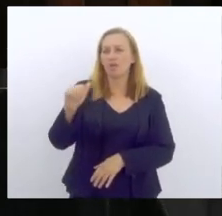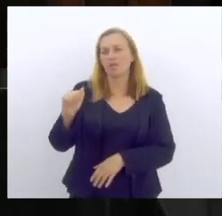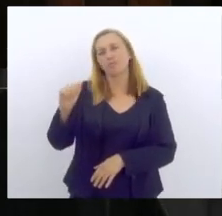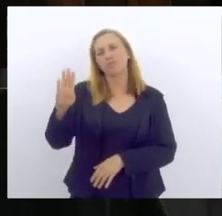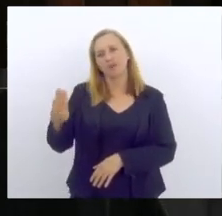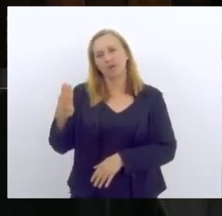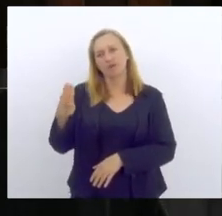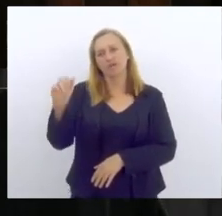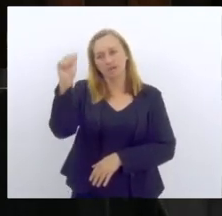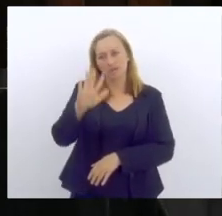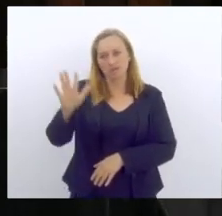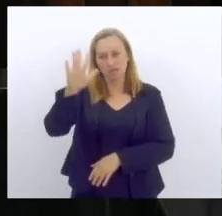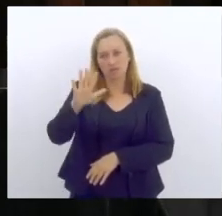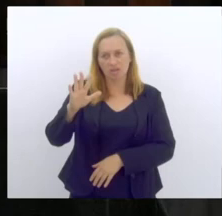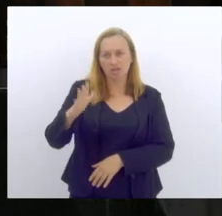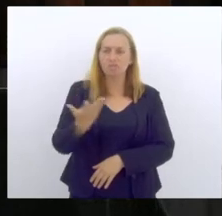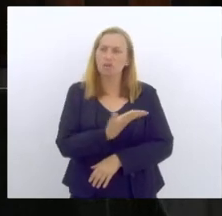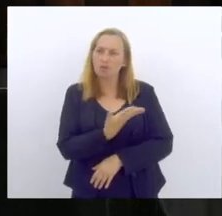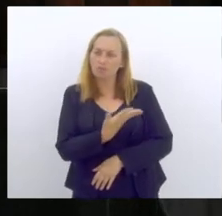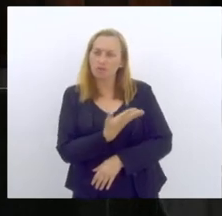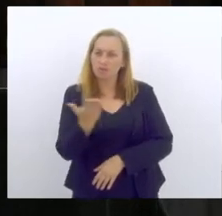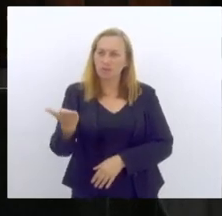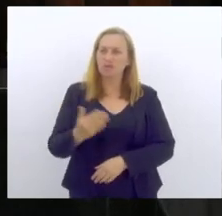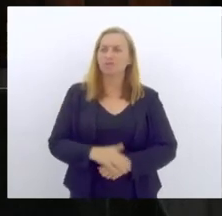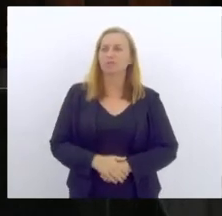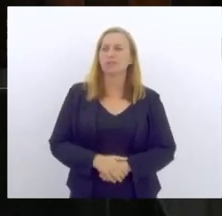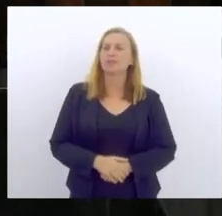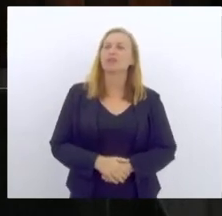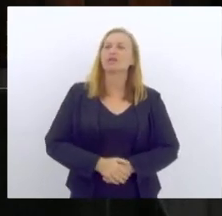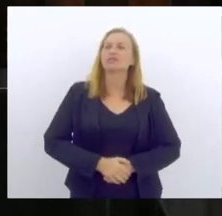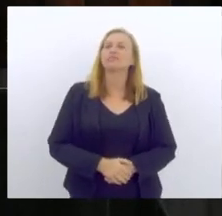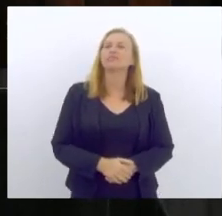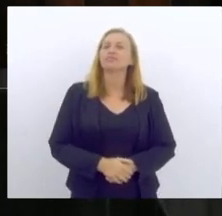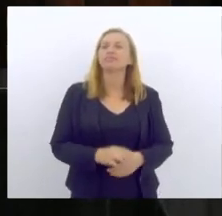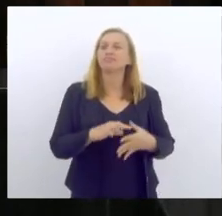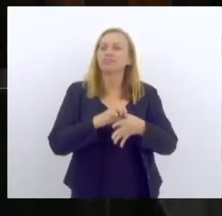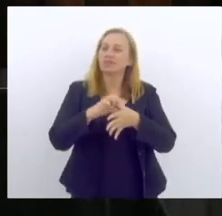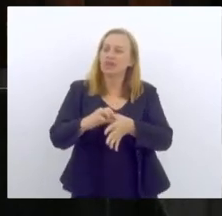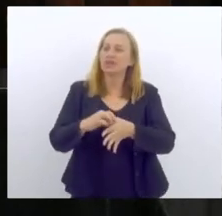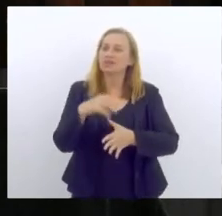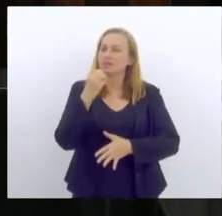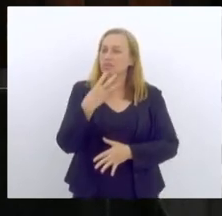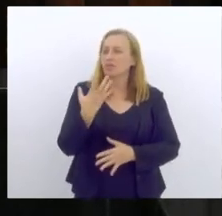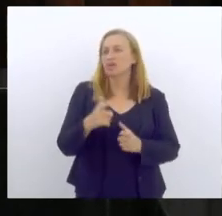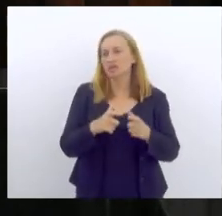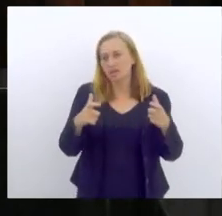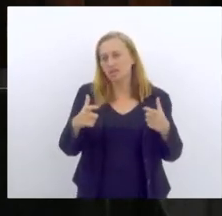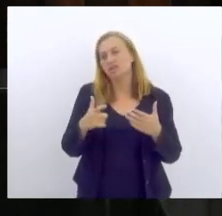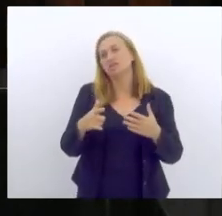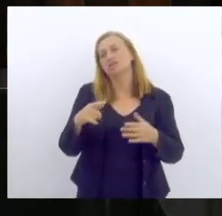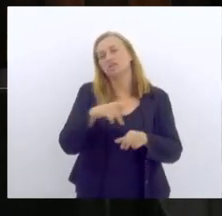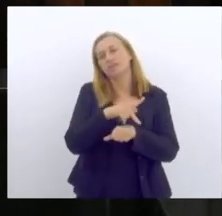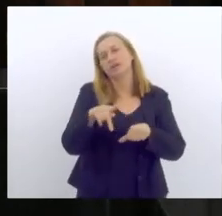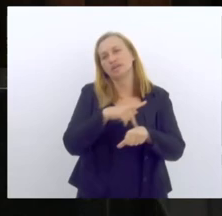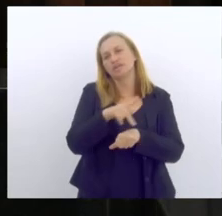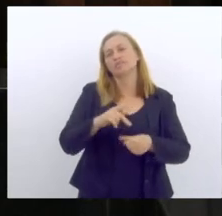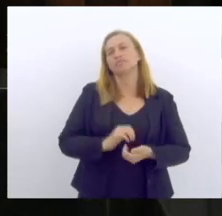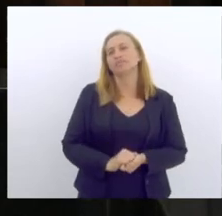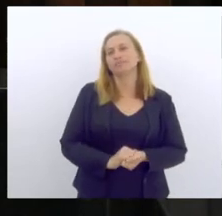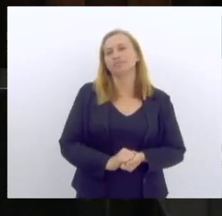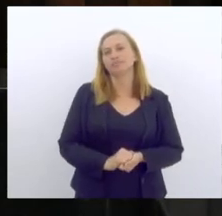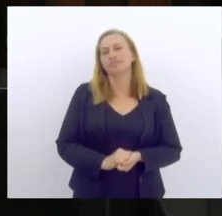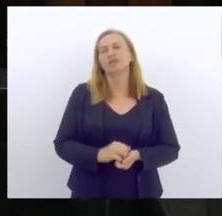que aqui está presente meu colega de colégio Anderson grande liderança expressiva liderança desse país